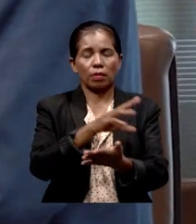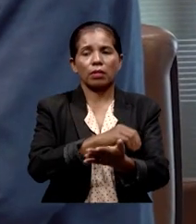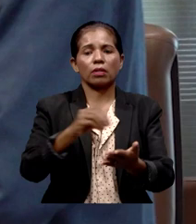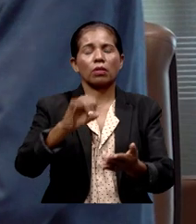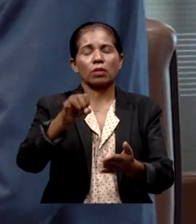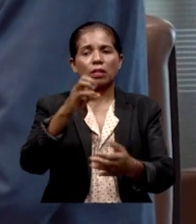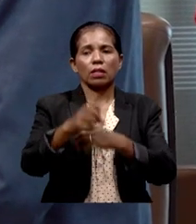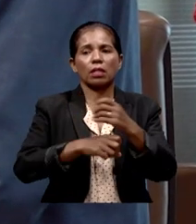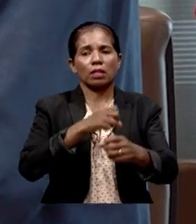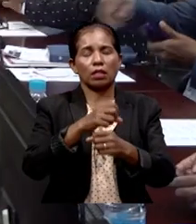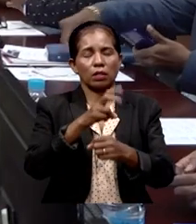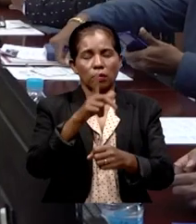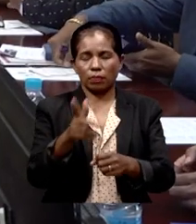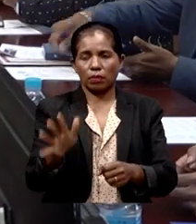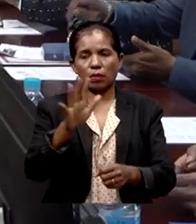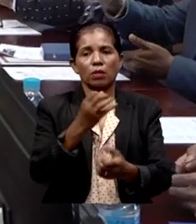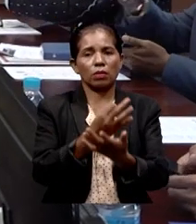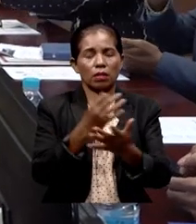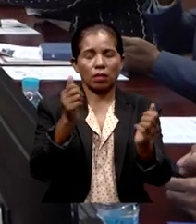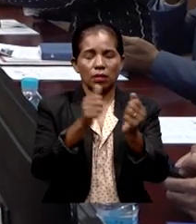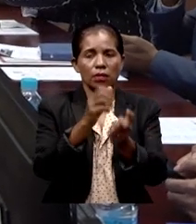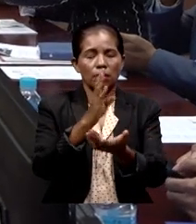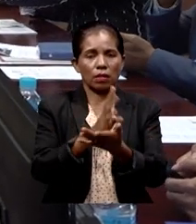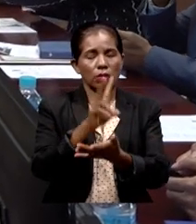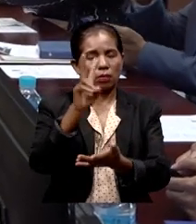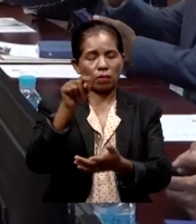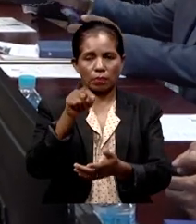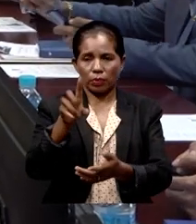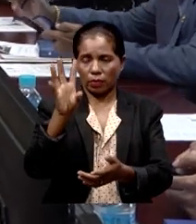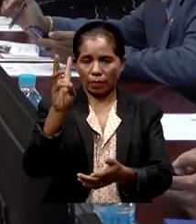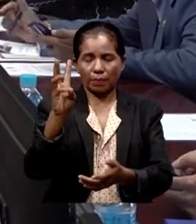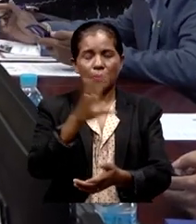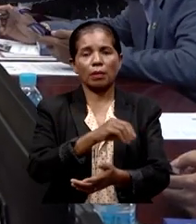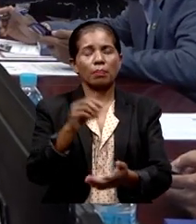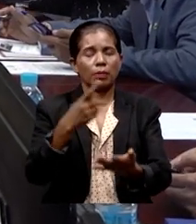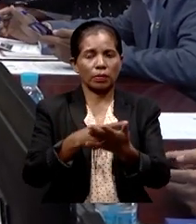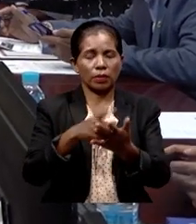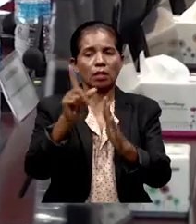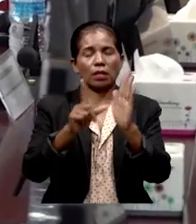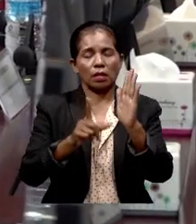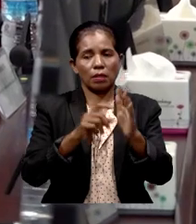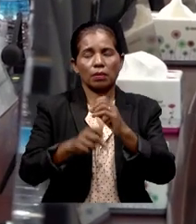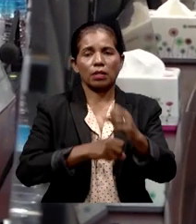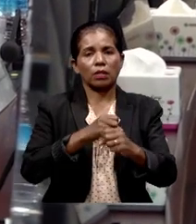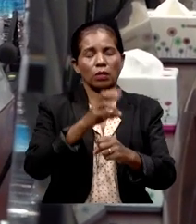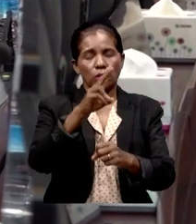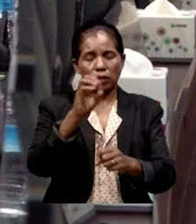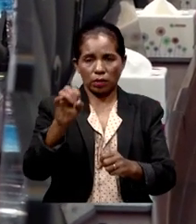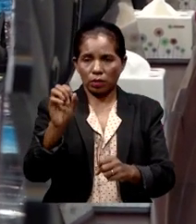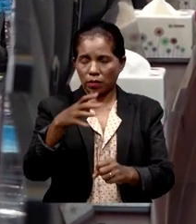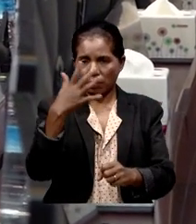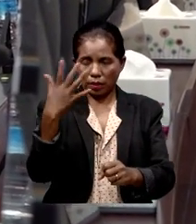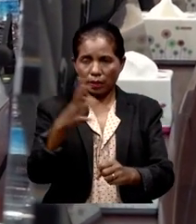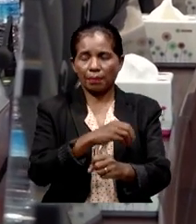em Rio Roron Resin Lima o valor total dólar americano bilhão rua ponto nen. Proposta lei OGE batina em Rio Roron Resin Lima ne, tuir estratégia